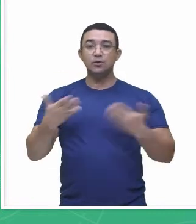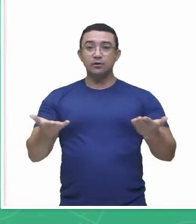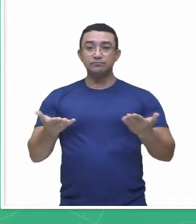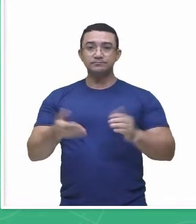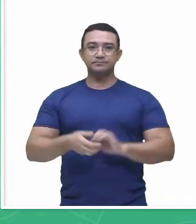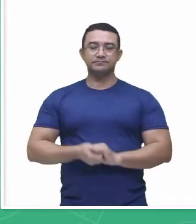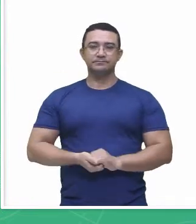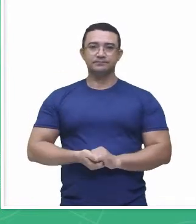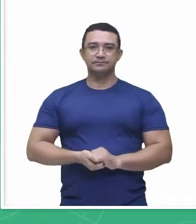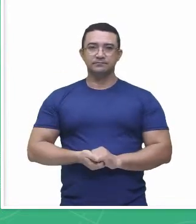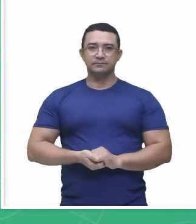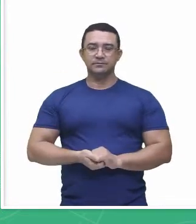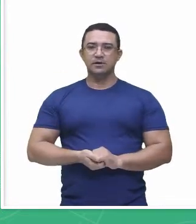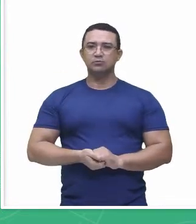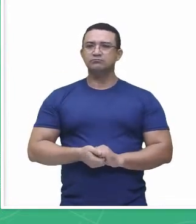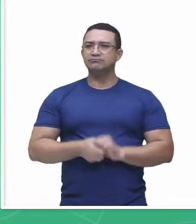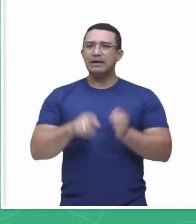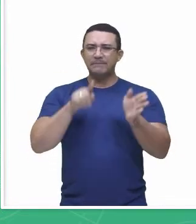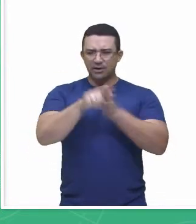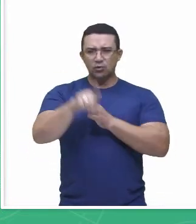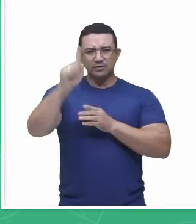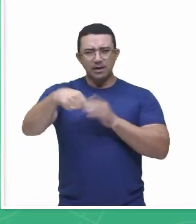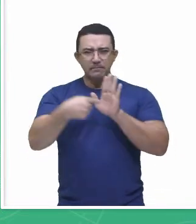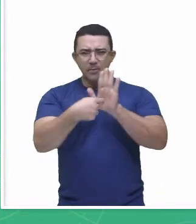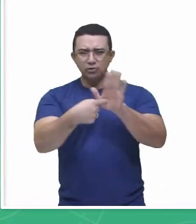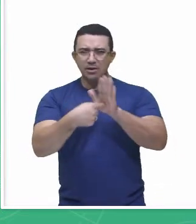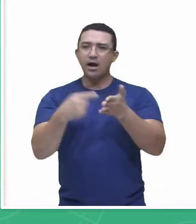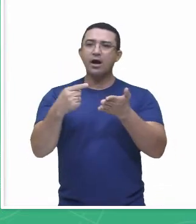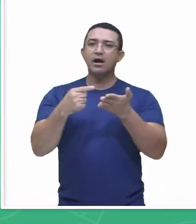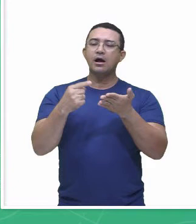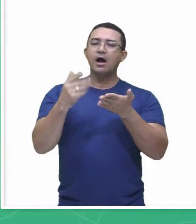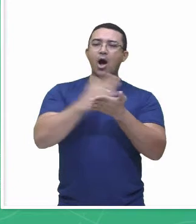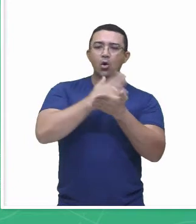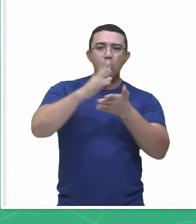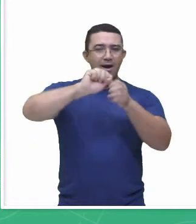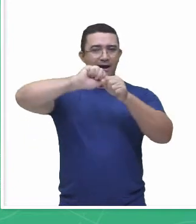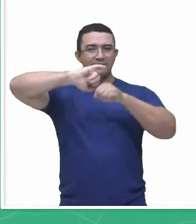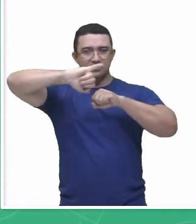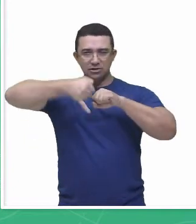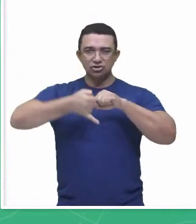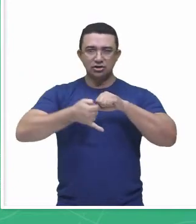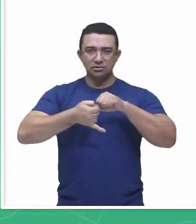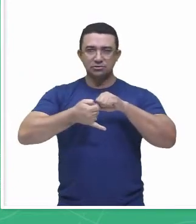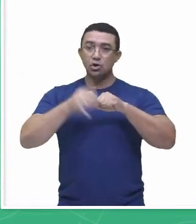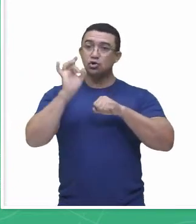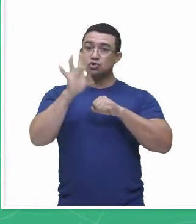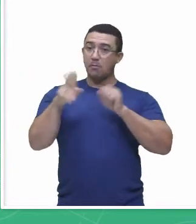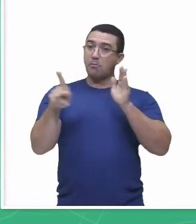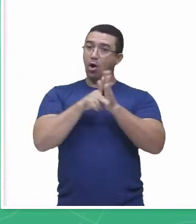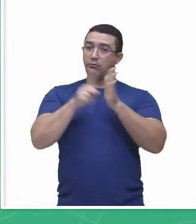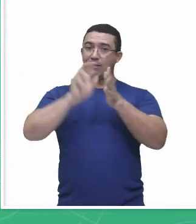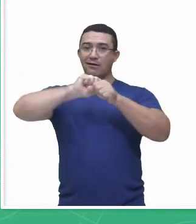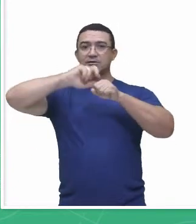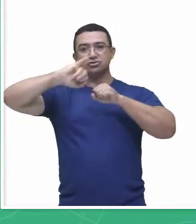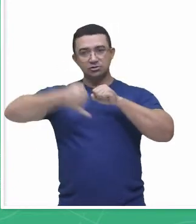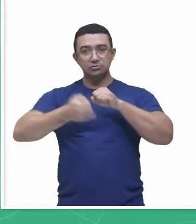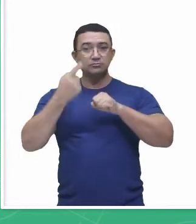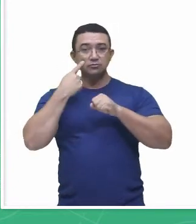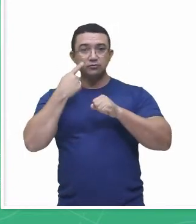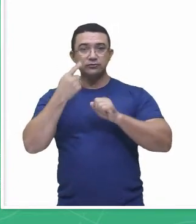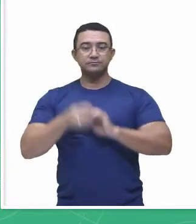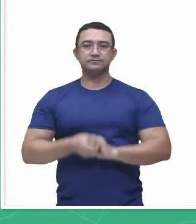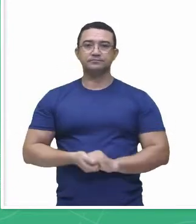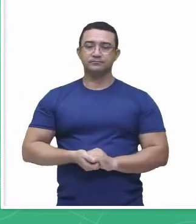Então, gente, era para identificar qual a alternativa que possui apenas adjetivos. Então, vamos por